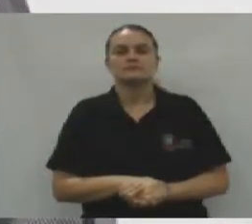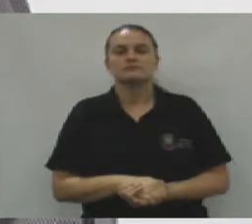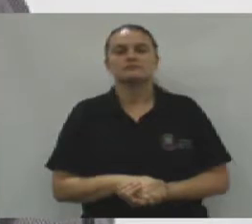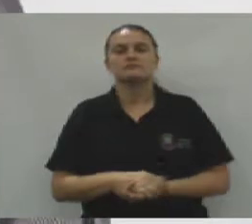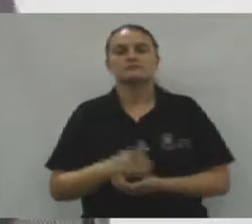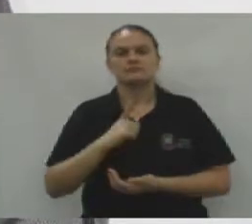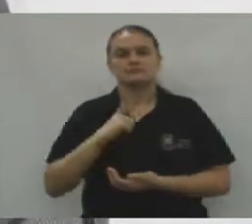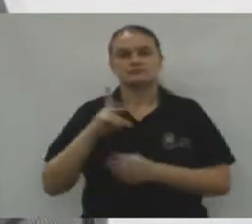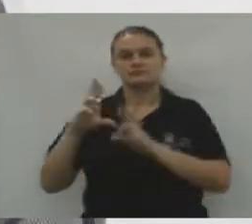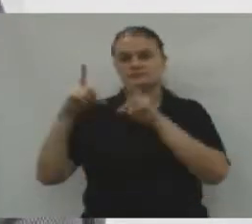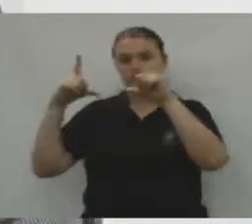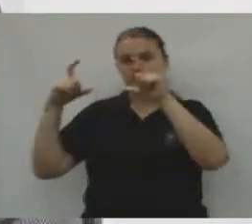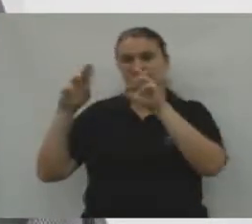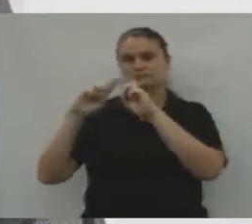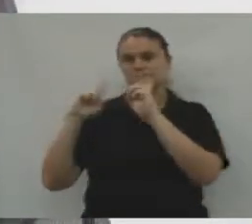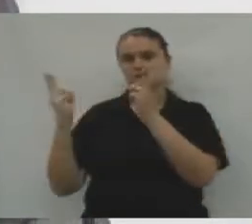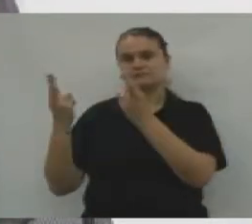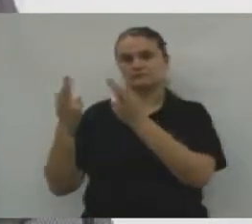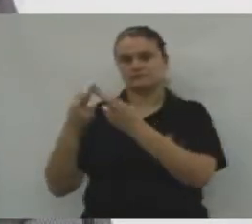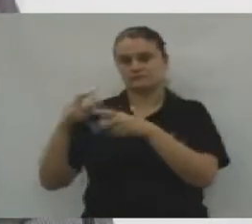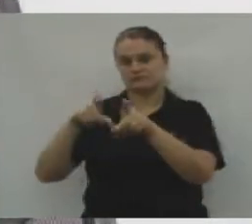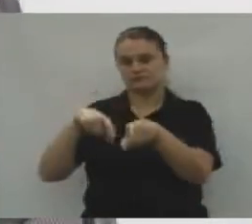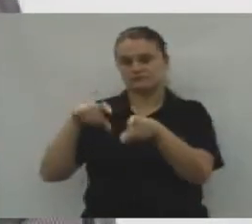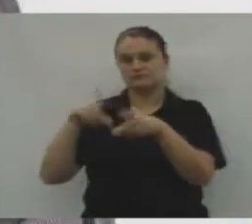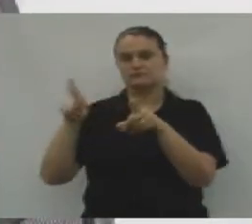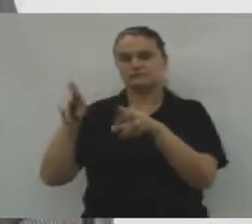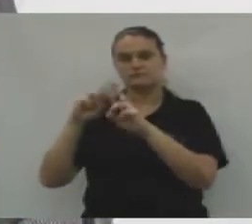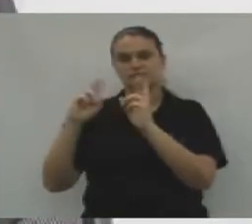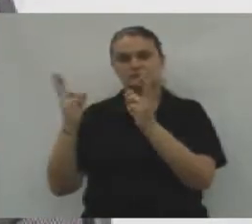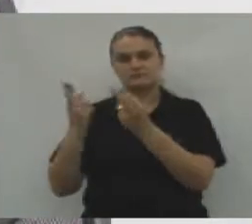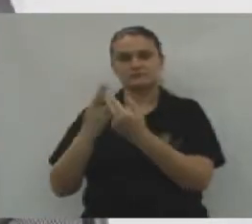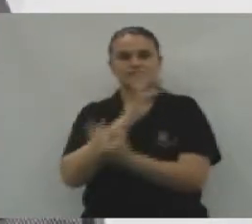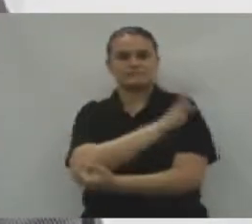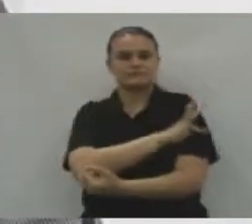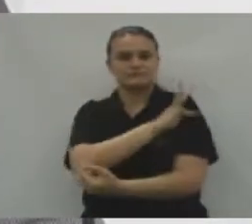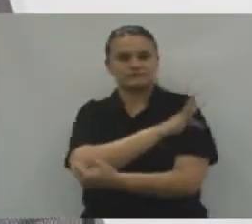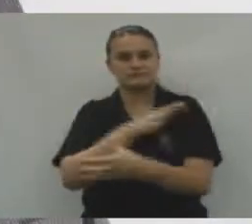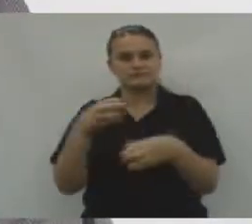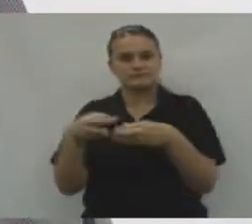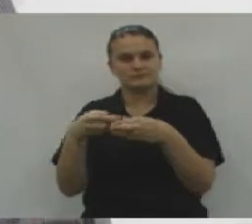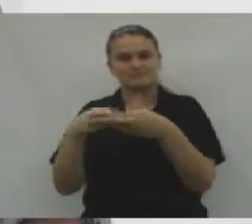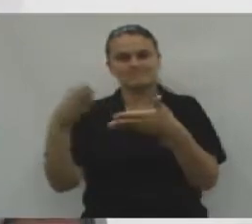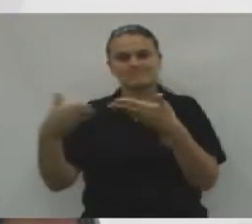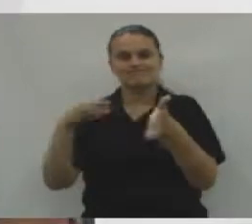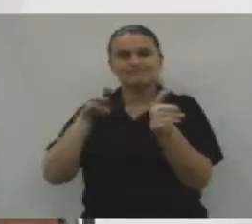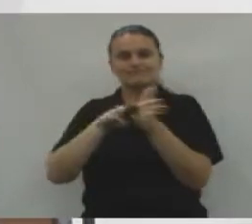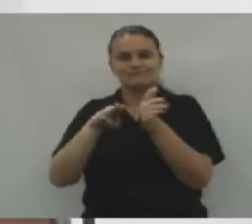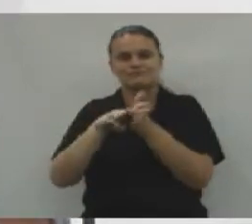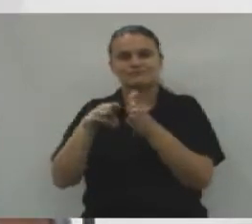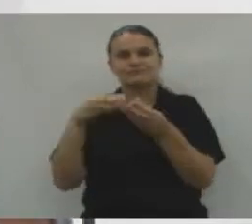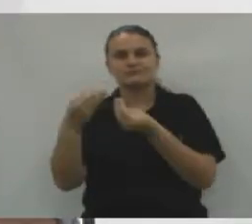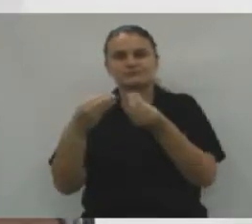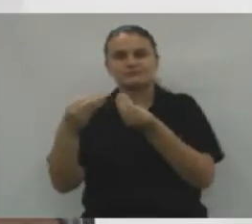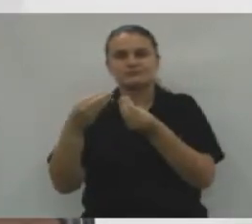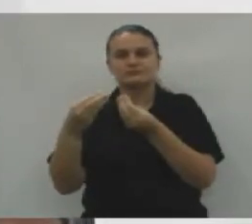Aqui é uma reunião com produtores, uma reunião técnica. Essa metodologia da extensão rural,